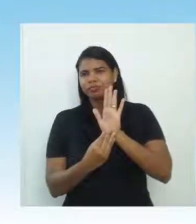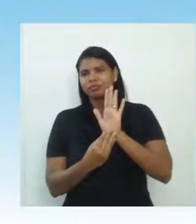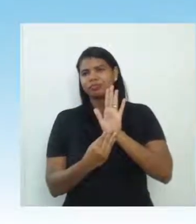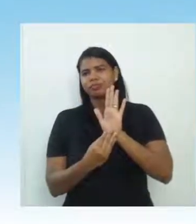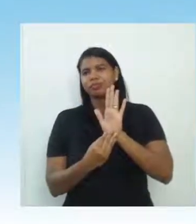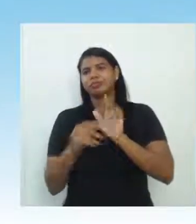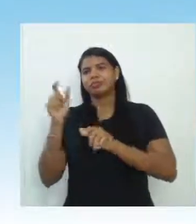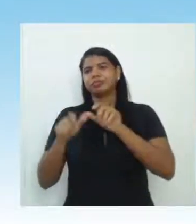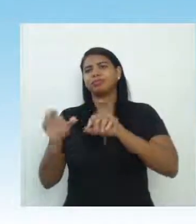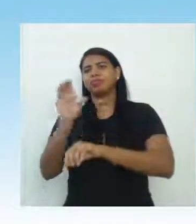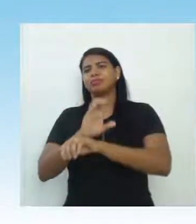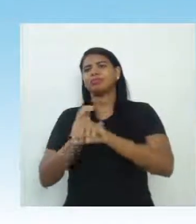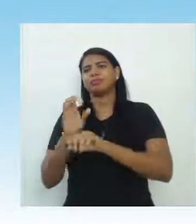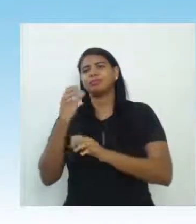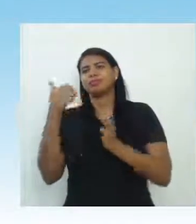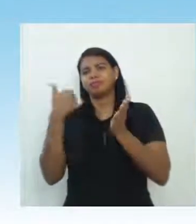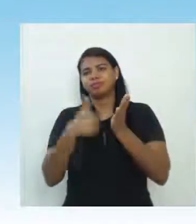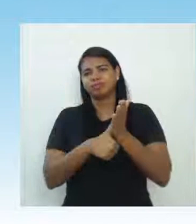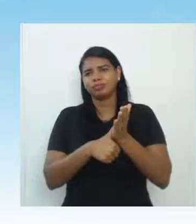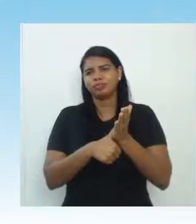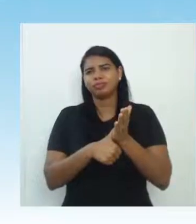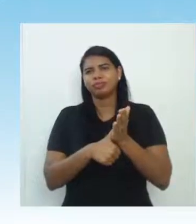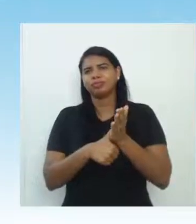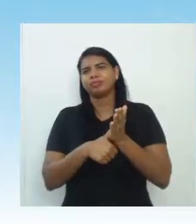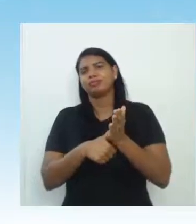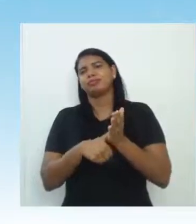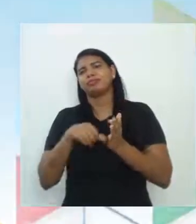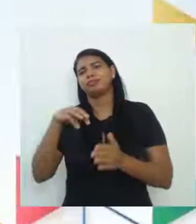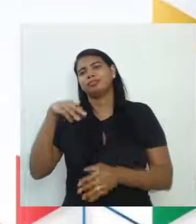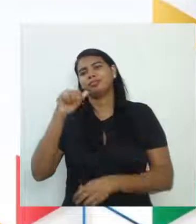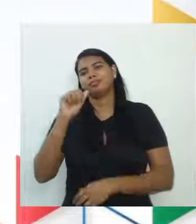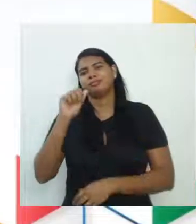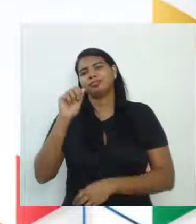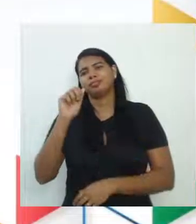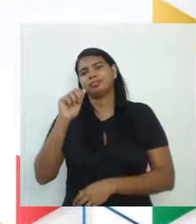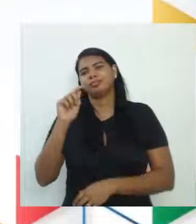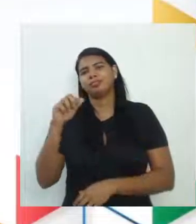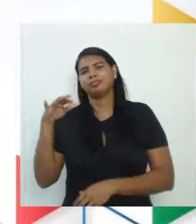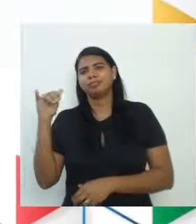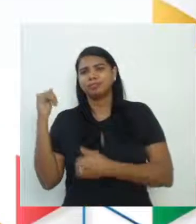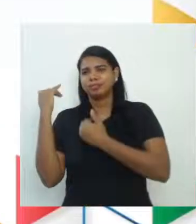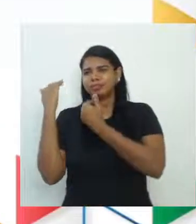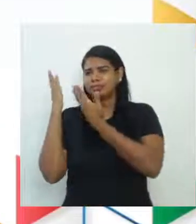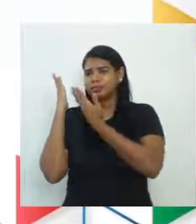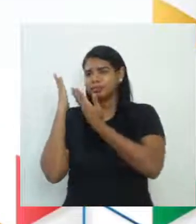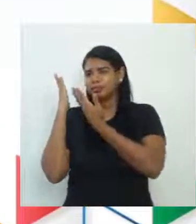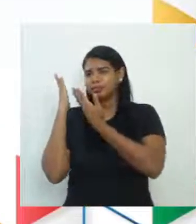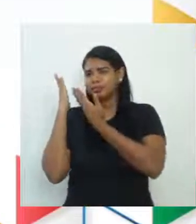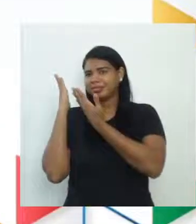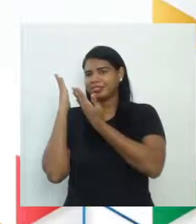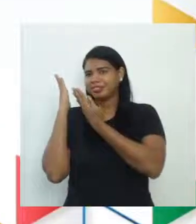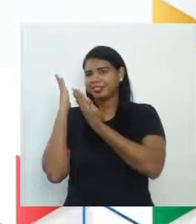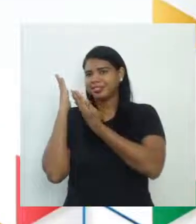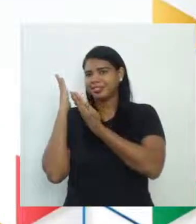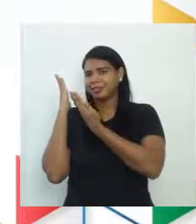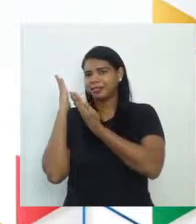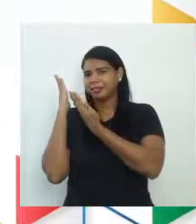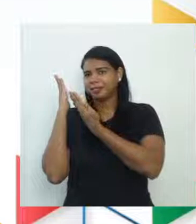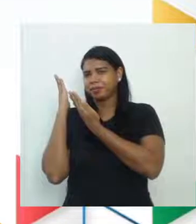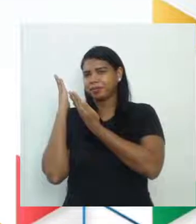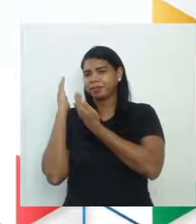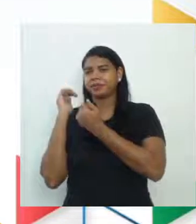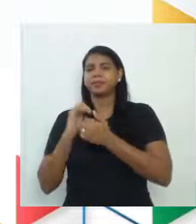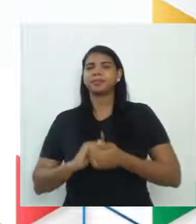nossa Carta Magna. E vamos prosseguir. Olha ela aí. A fotinho dela, da nossa irmãzinha mais velha.